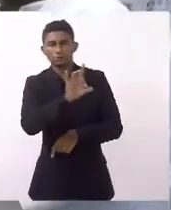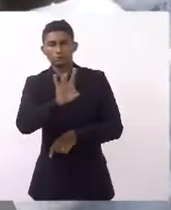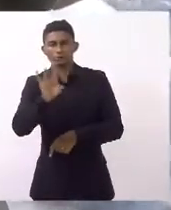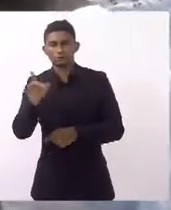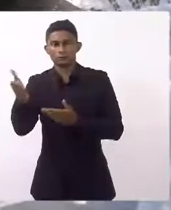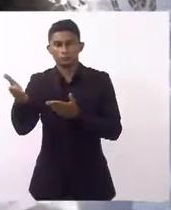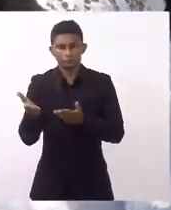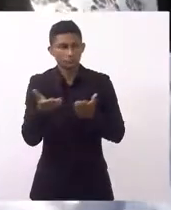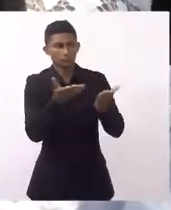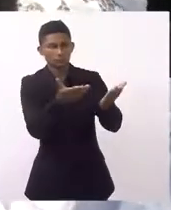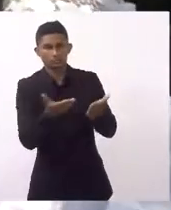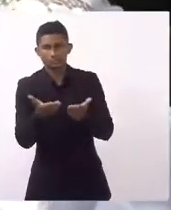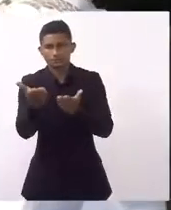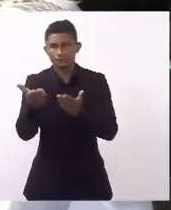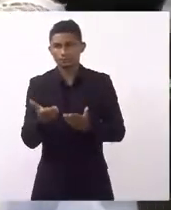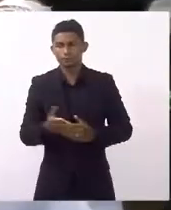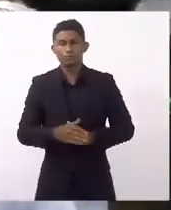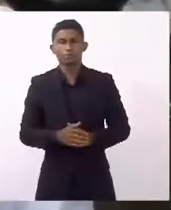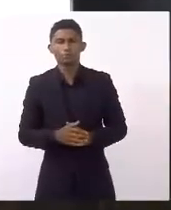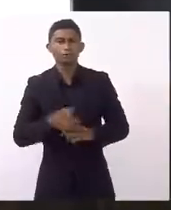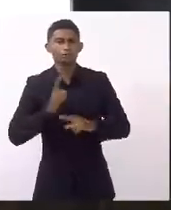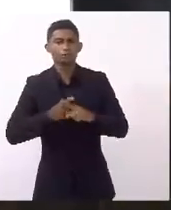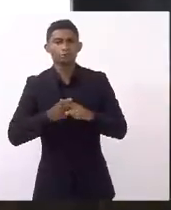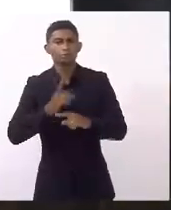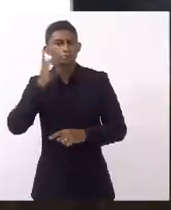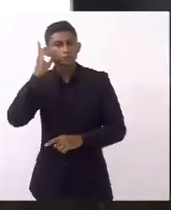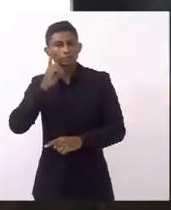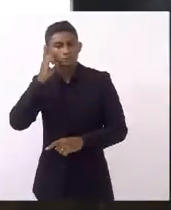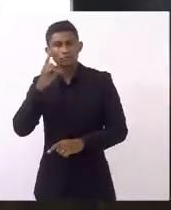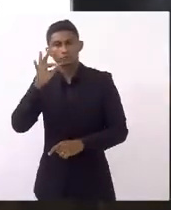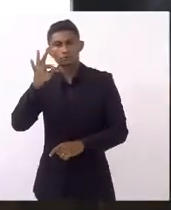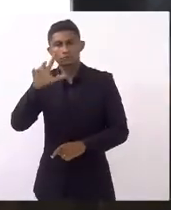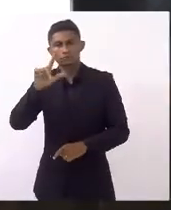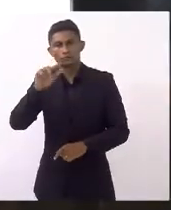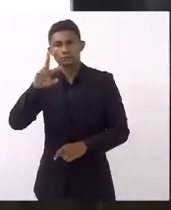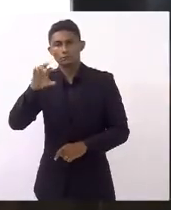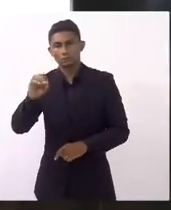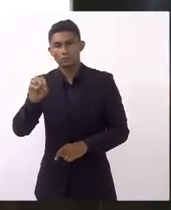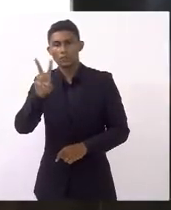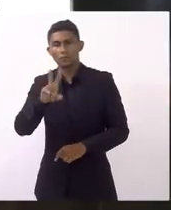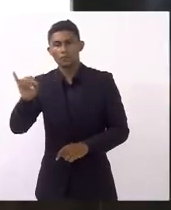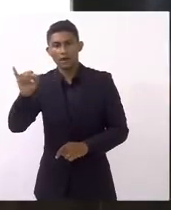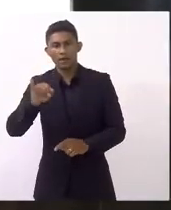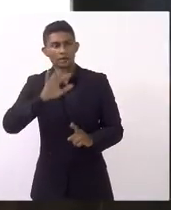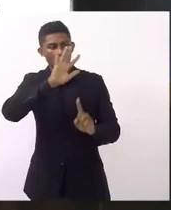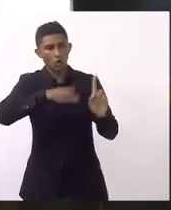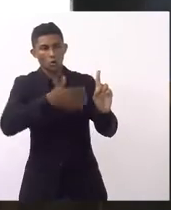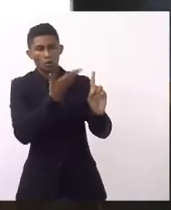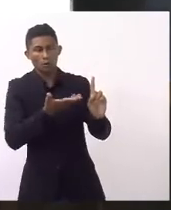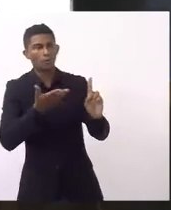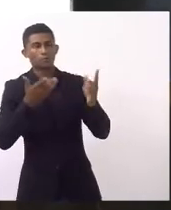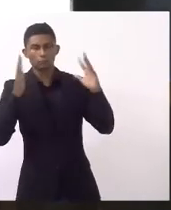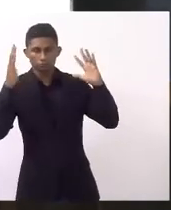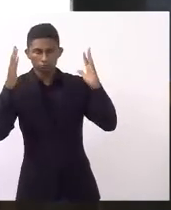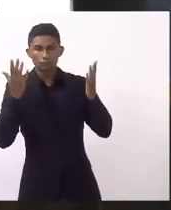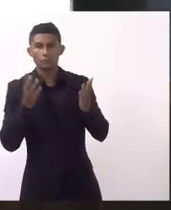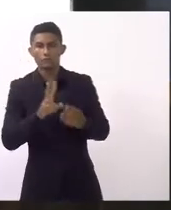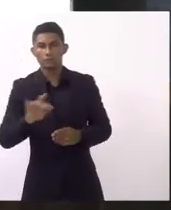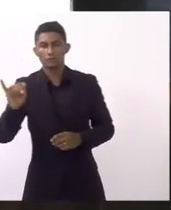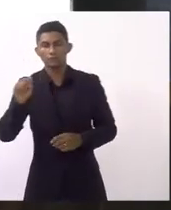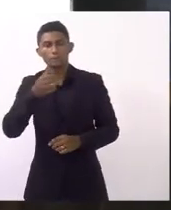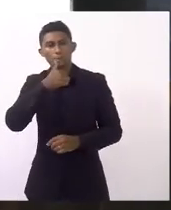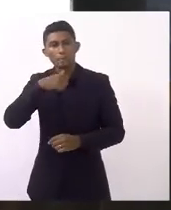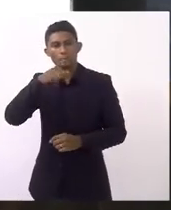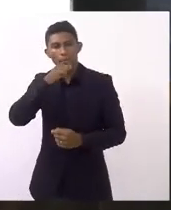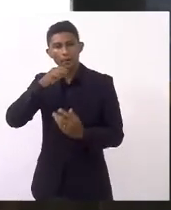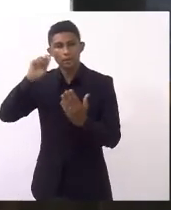uma é porque o deputado Flávio vai descer também para prestar uma homenagem com uma menina